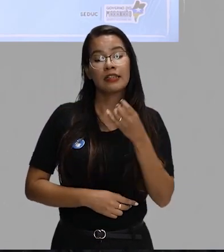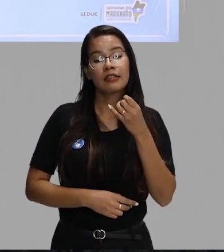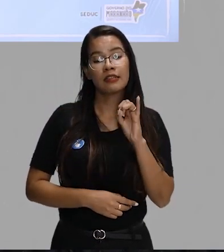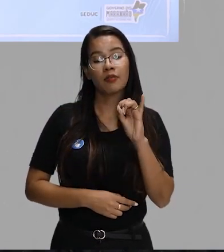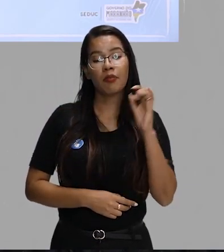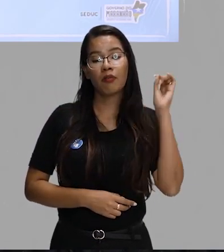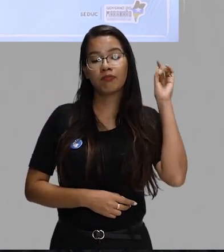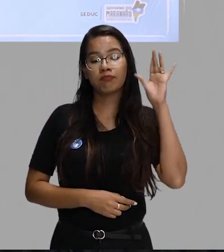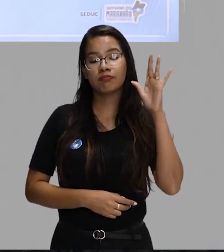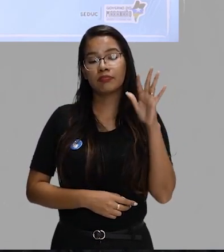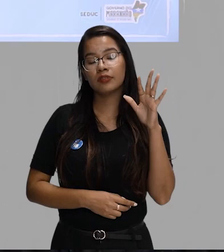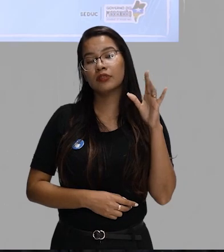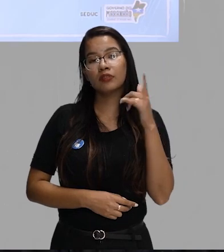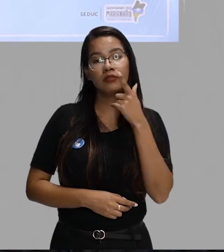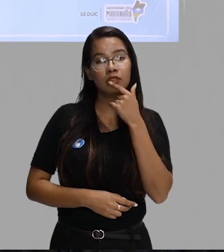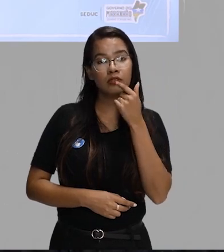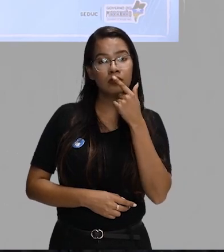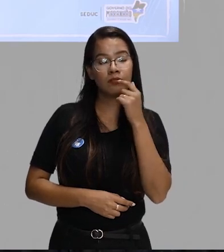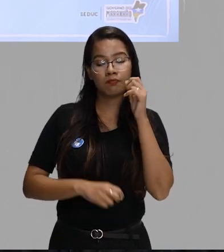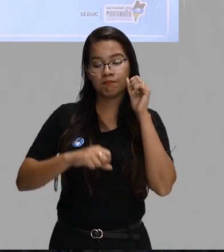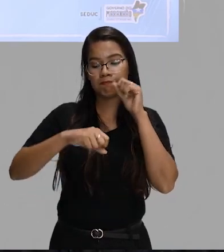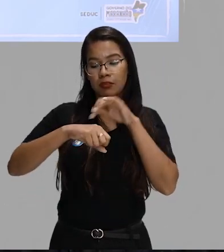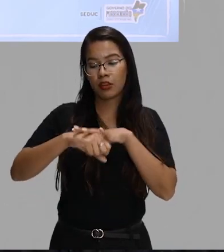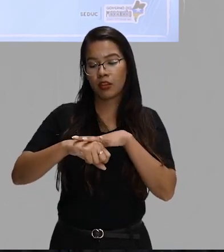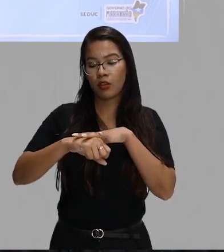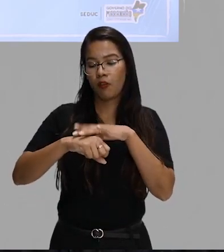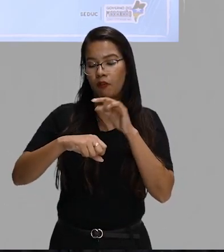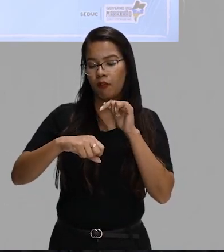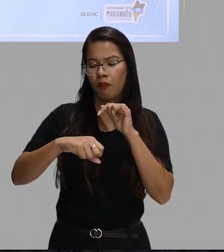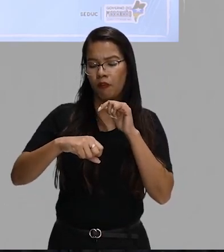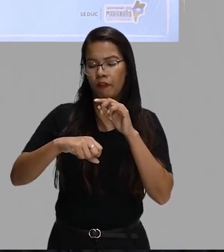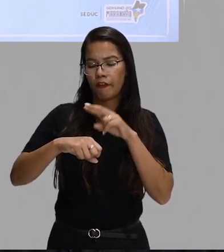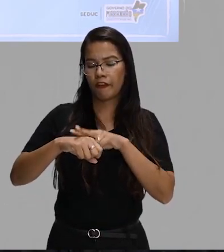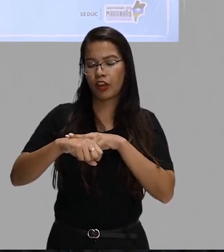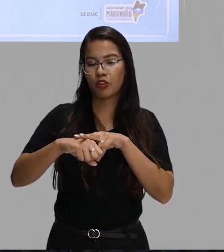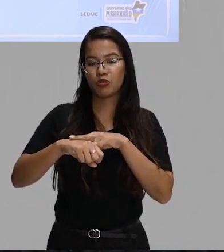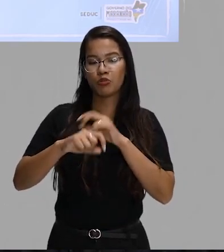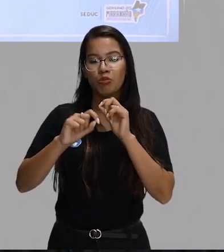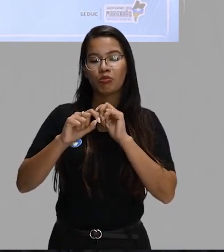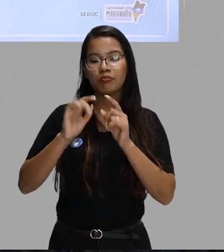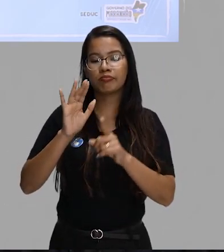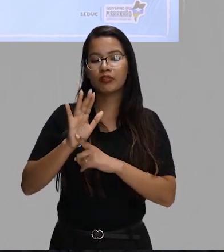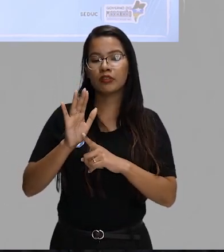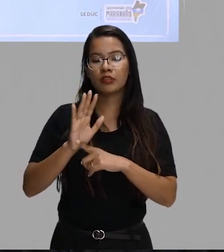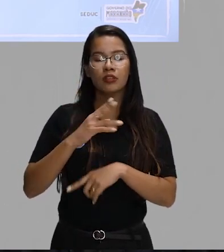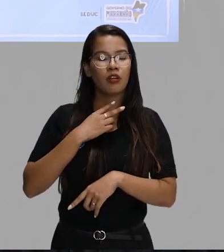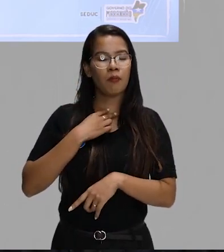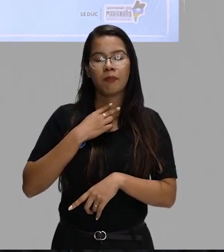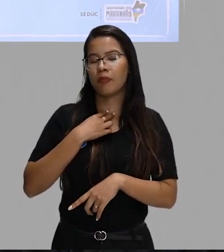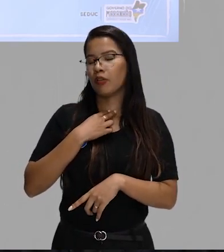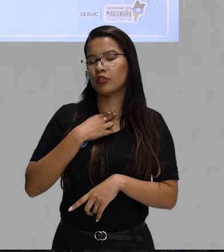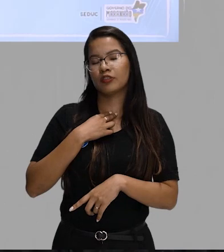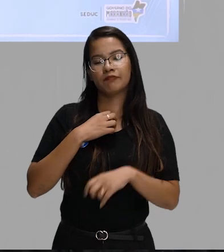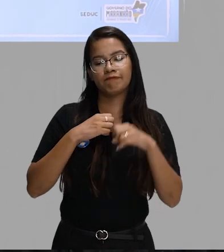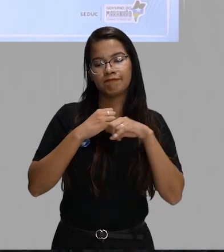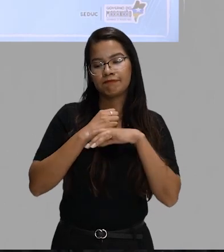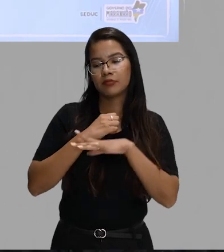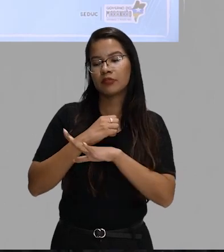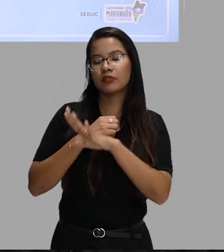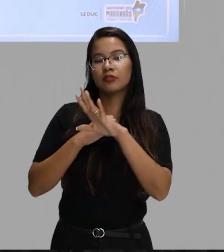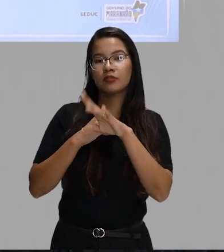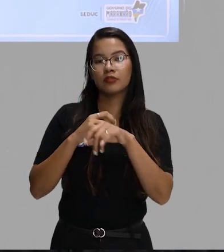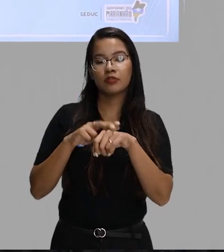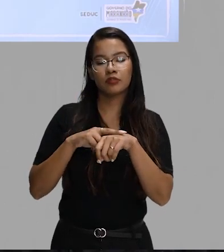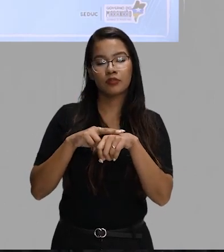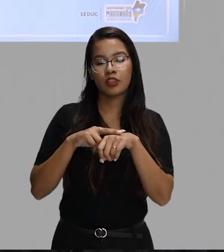vermelha bate num objeto verde, o que é que ele reflete? Ele não pode refletir o verde, porque